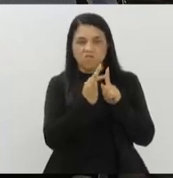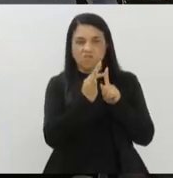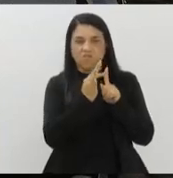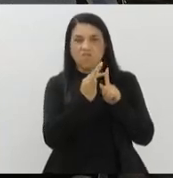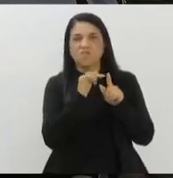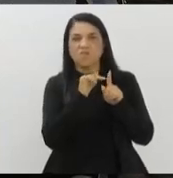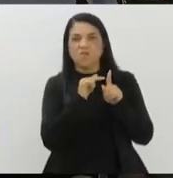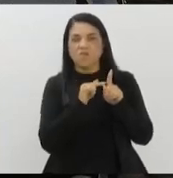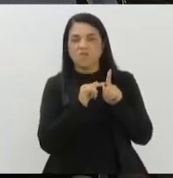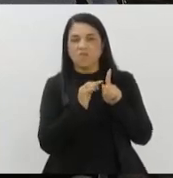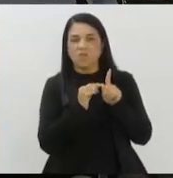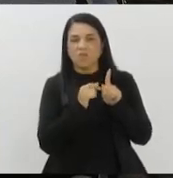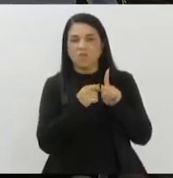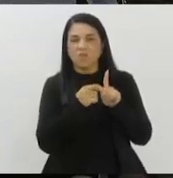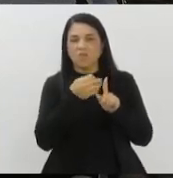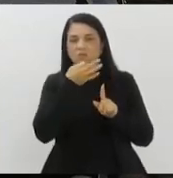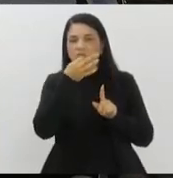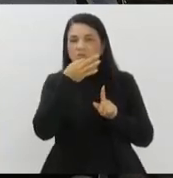mais alto.